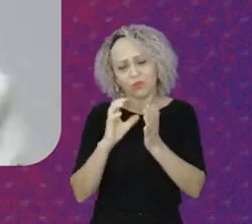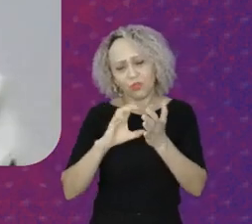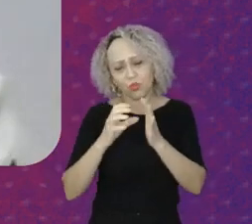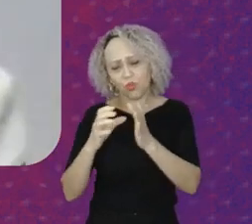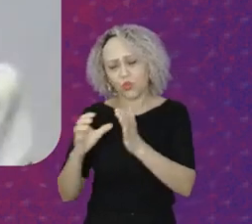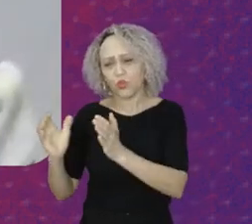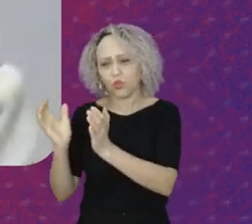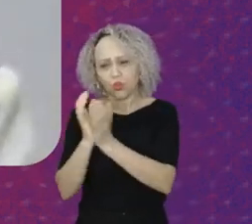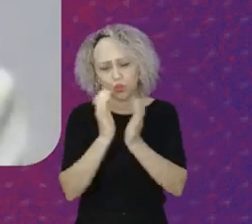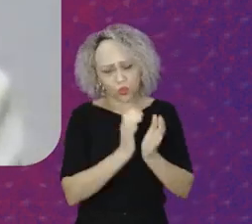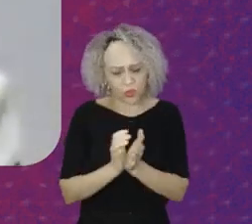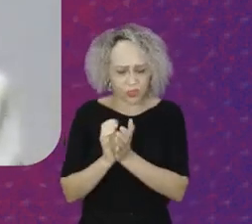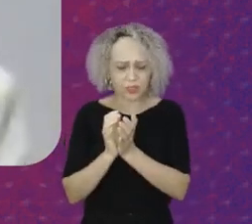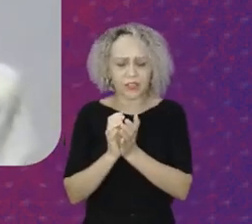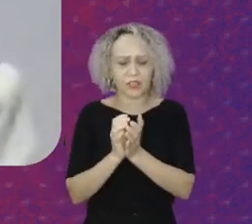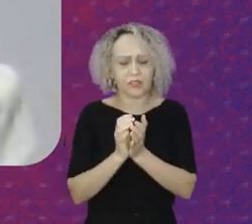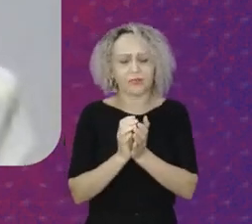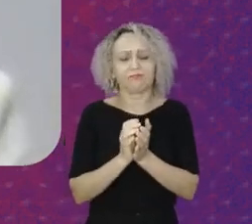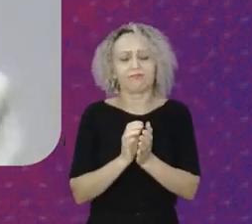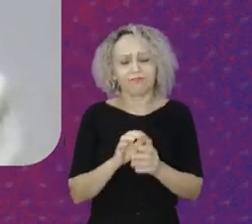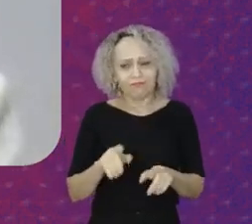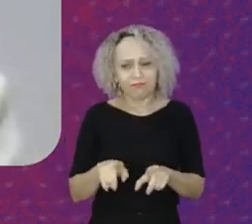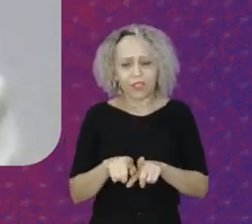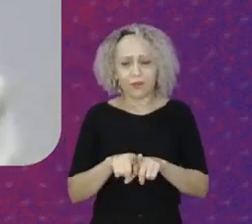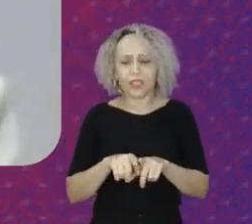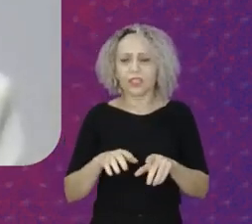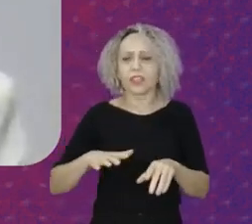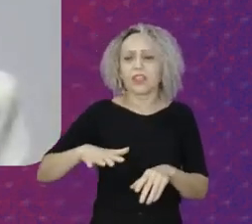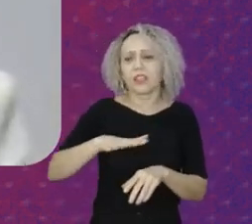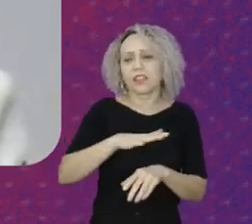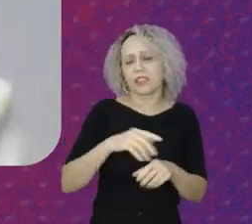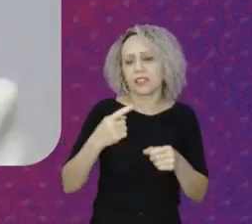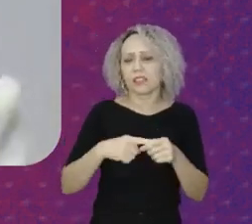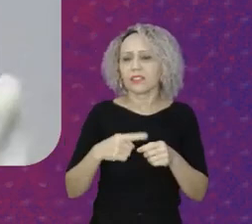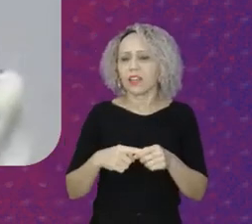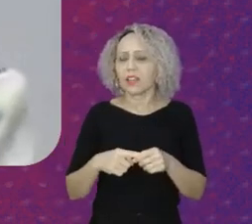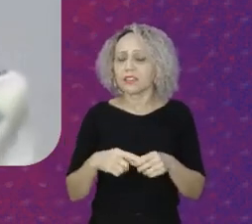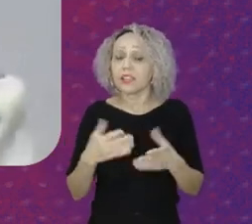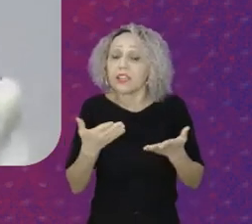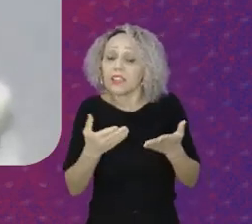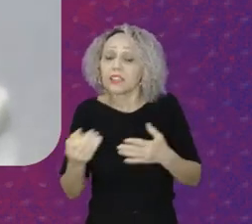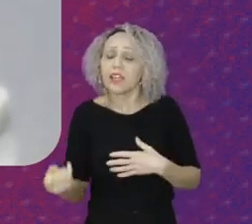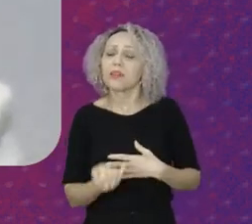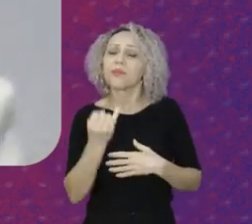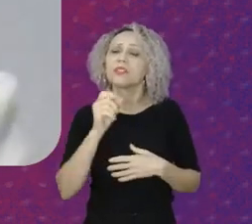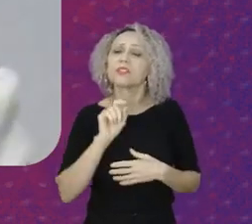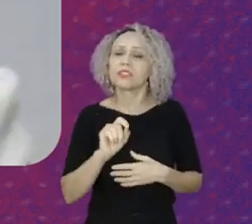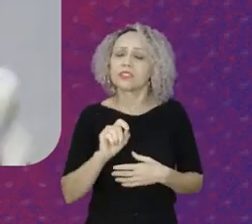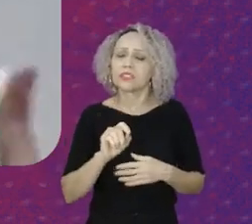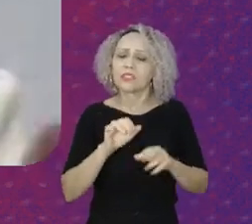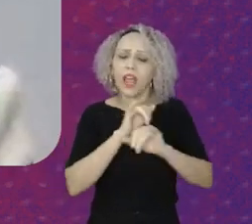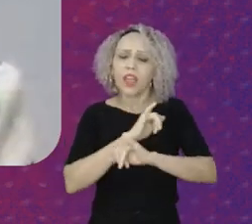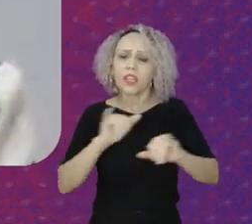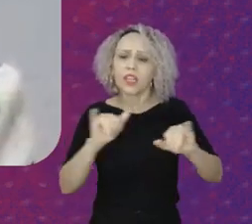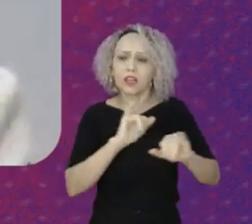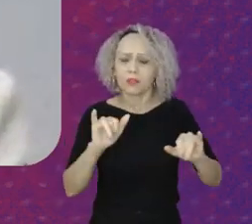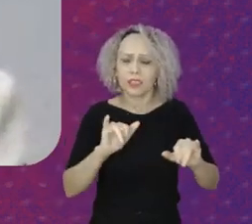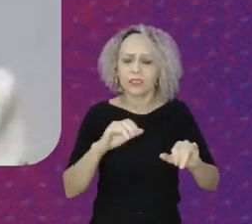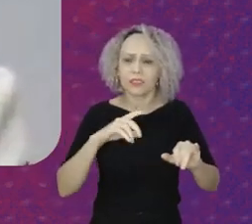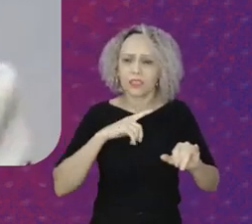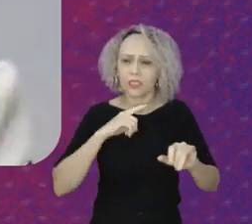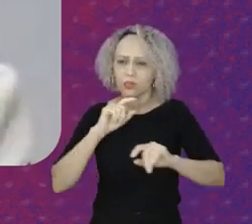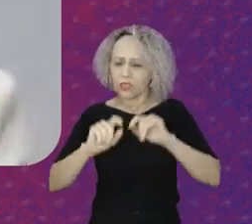metropolitana. Então, isso nos dá também esse lugar de como é importante que as campanhas elas